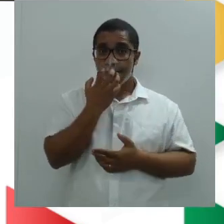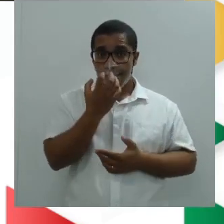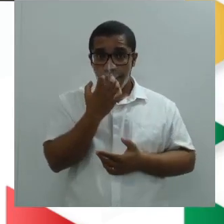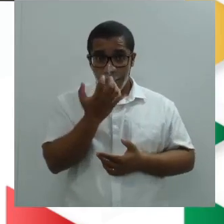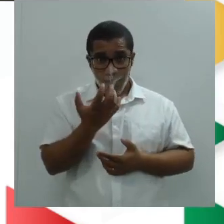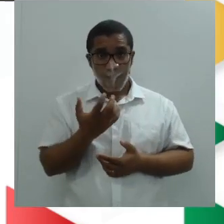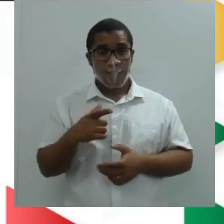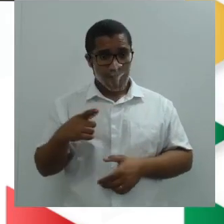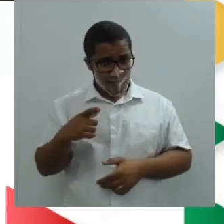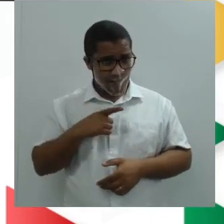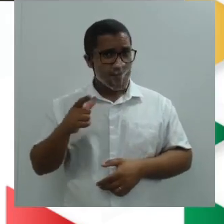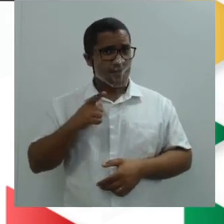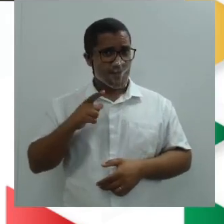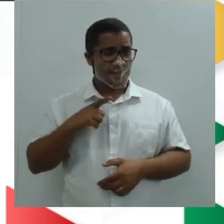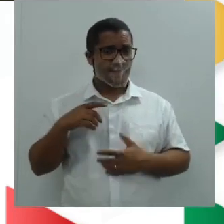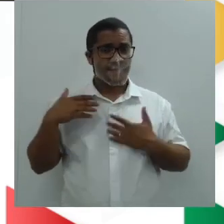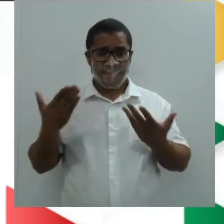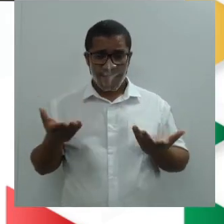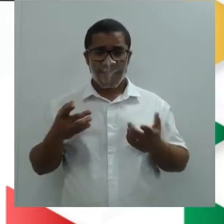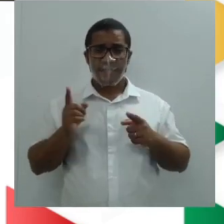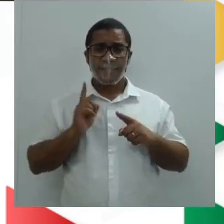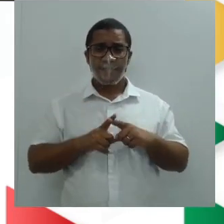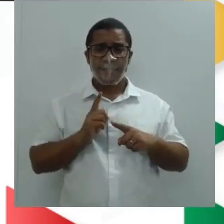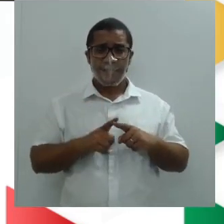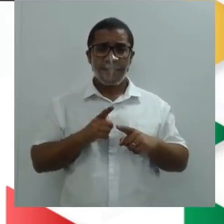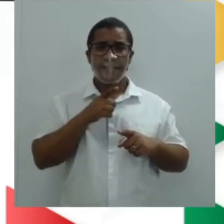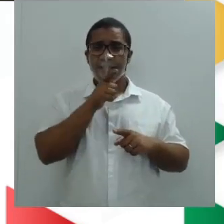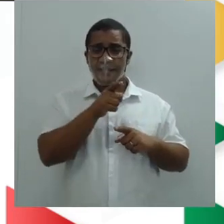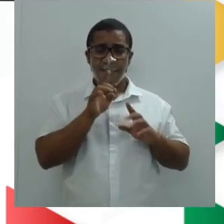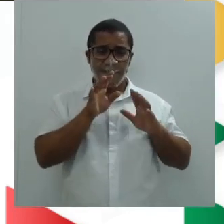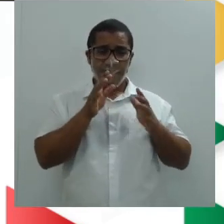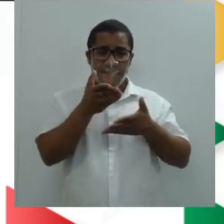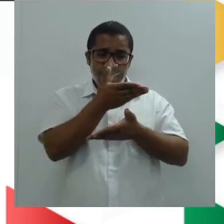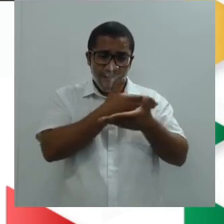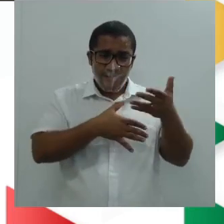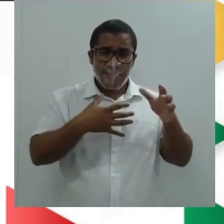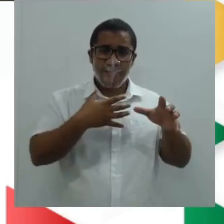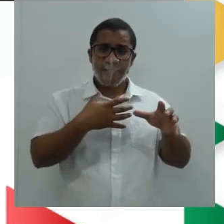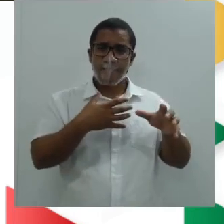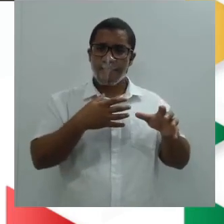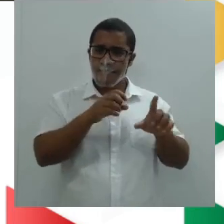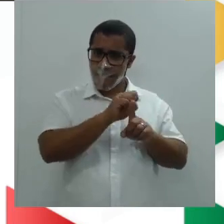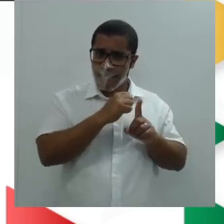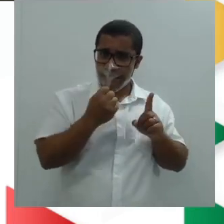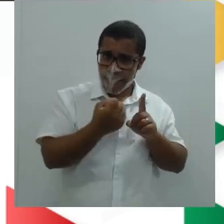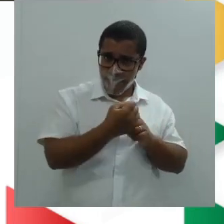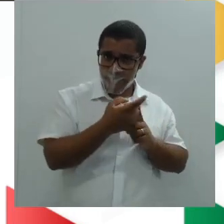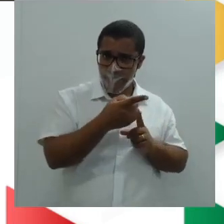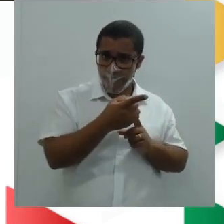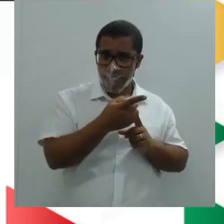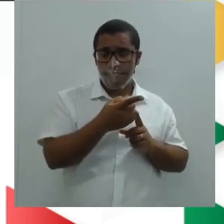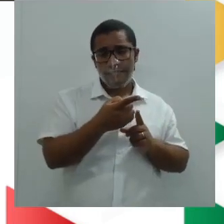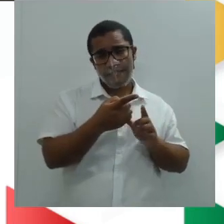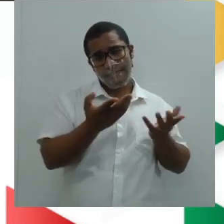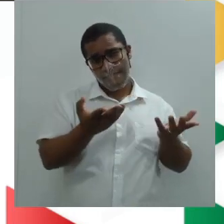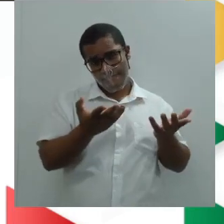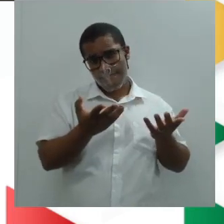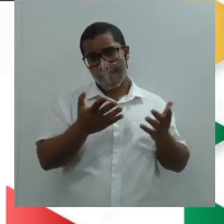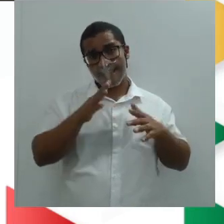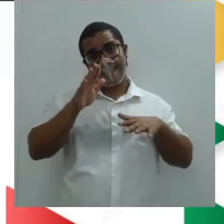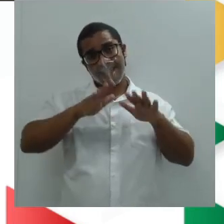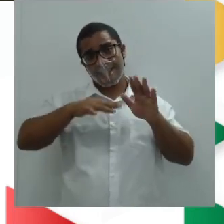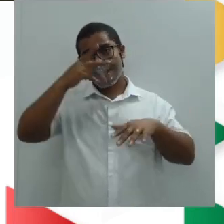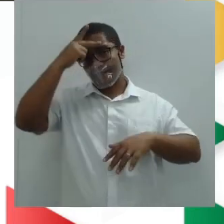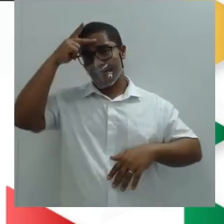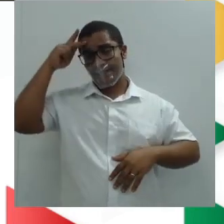né? Então tudo isso acontece dentro dessa interação social que muitas vezes as